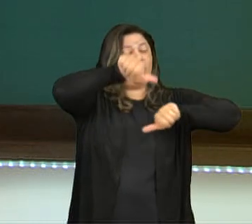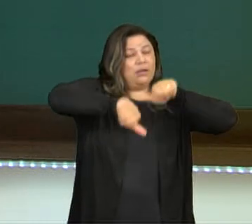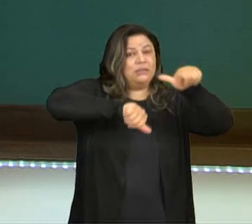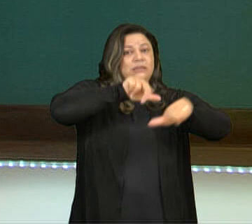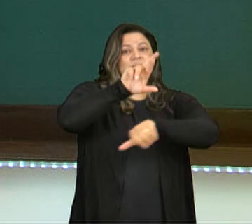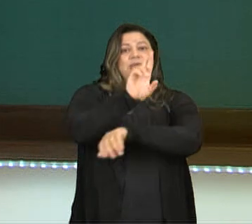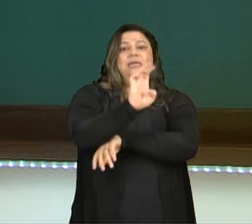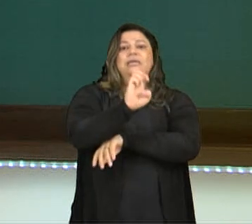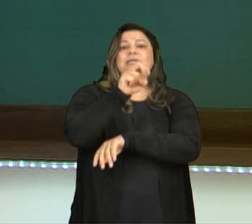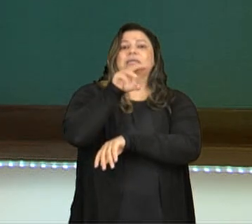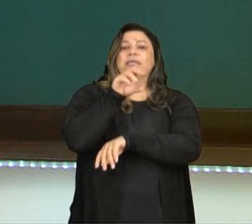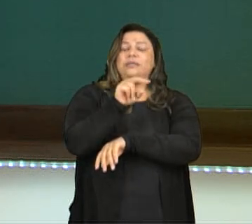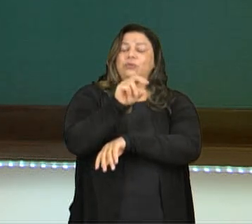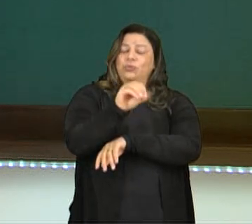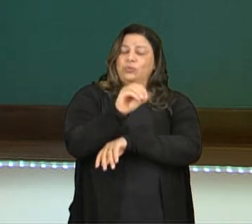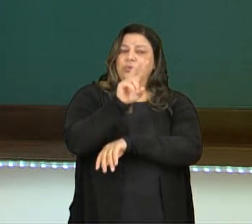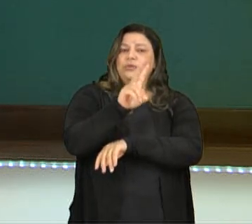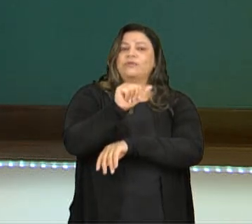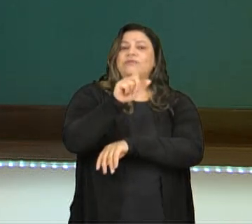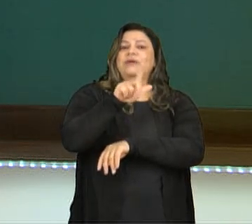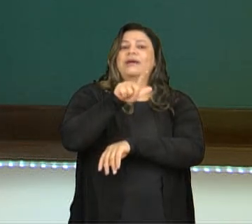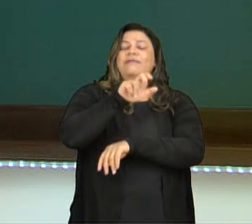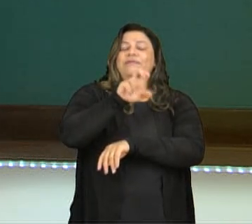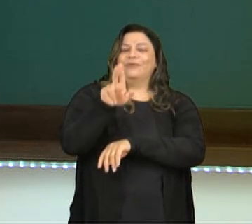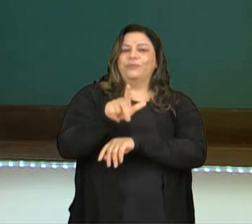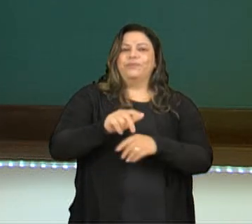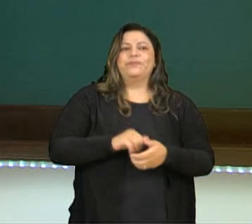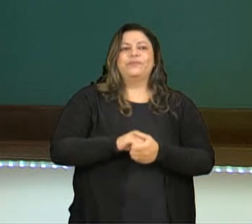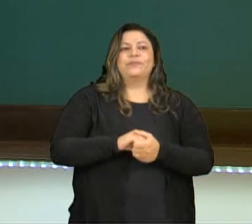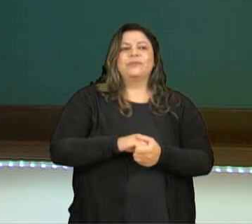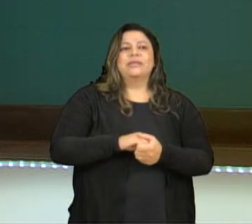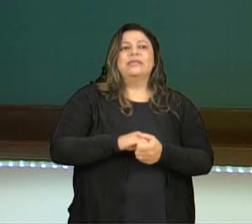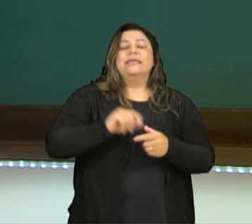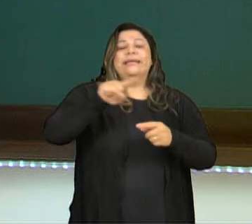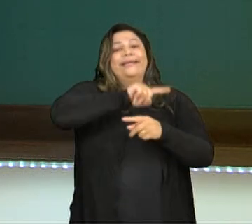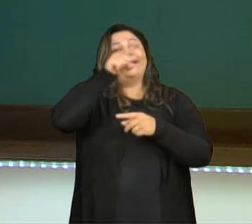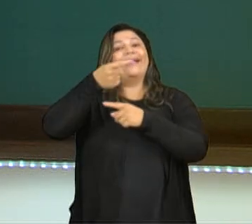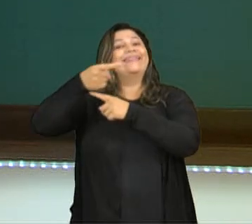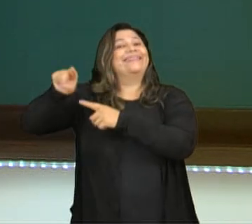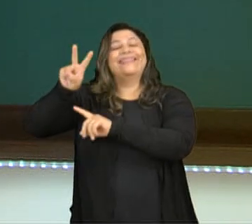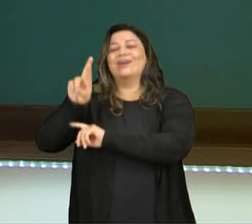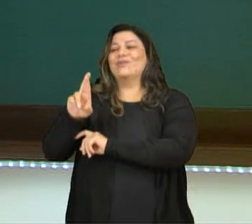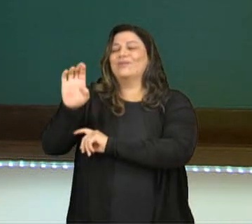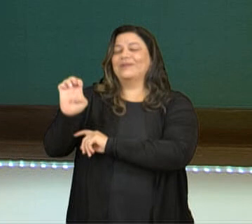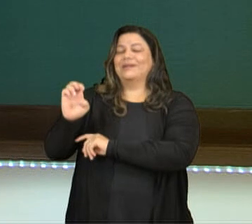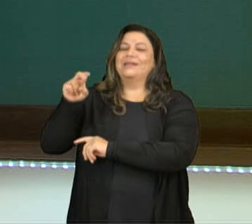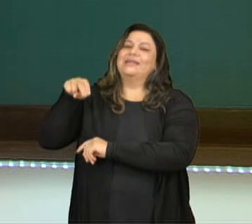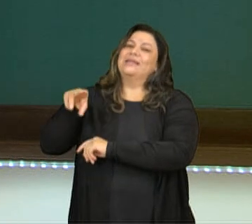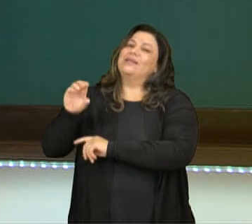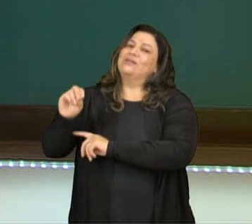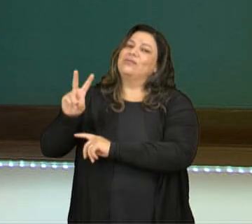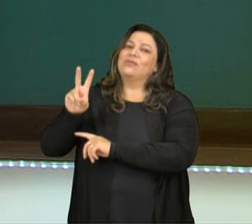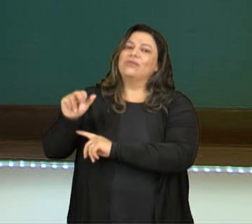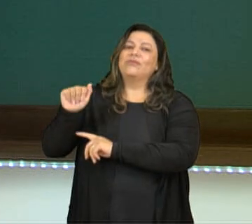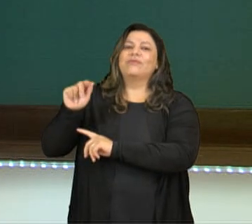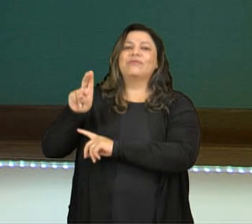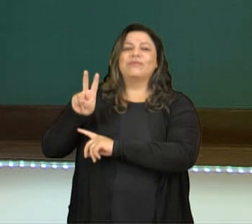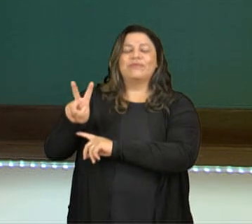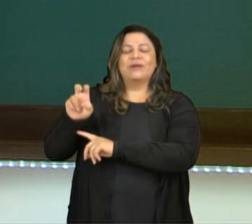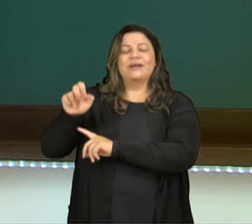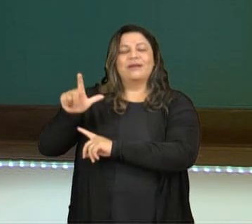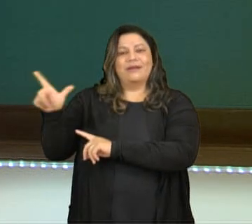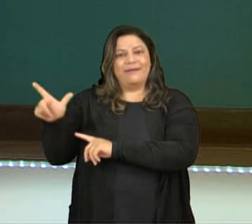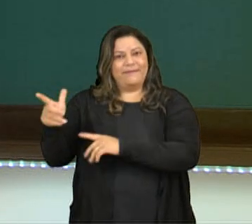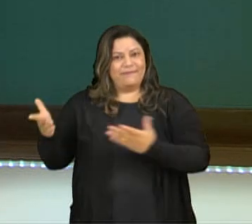recursos não renováveis. Então, nós temos ali, de acordo com a manutenção e a disponibilidade na